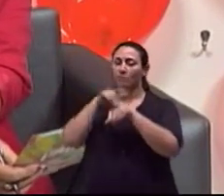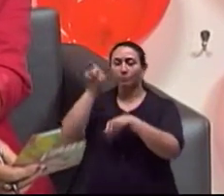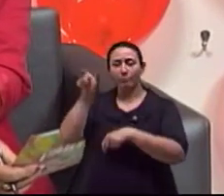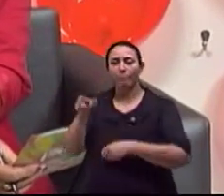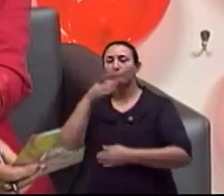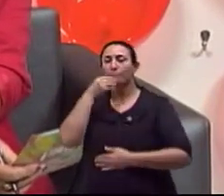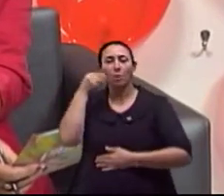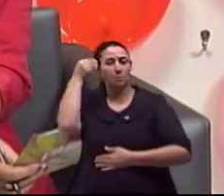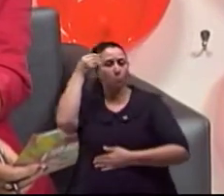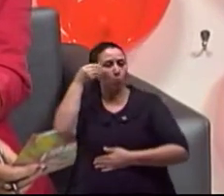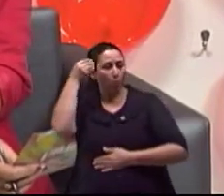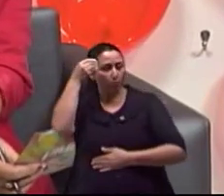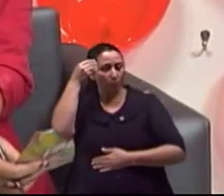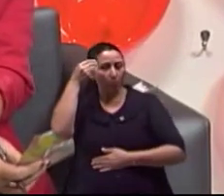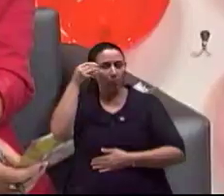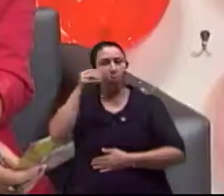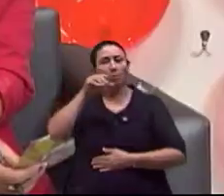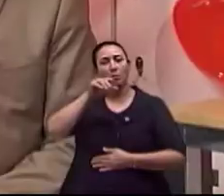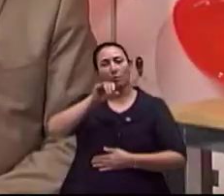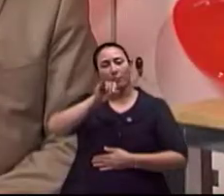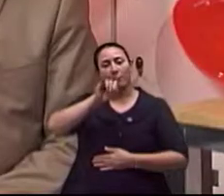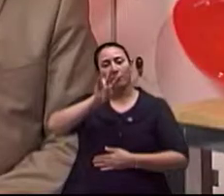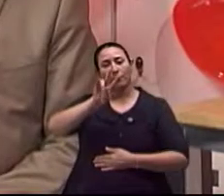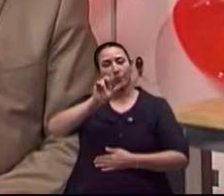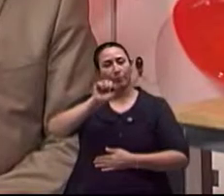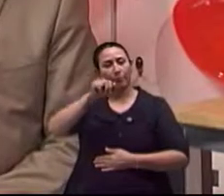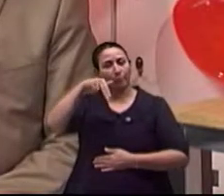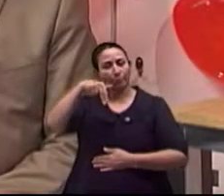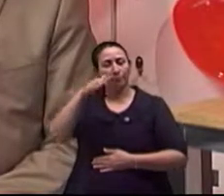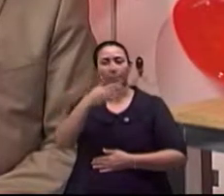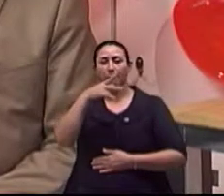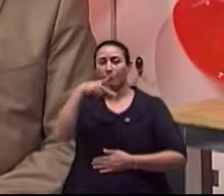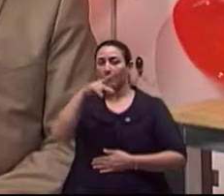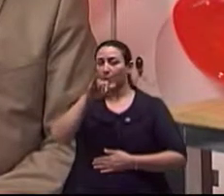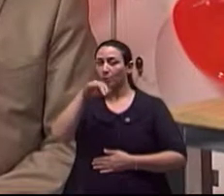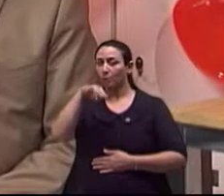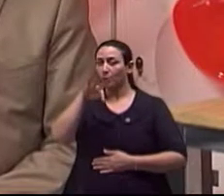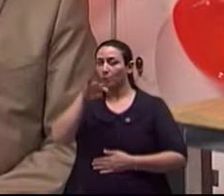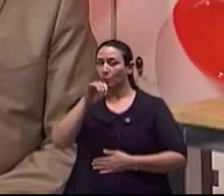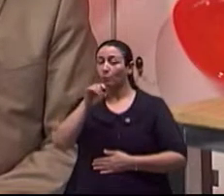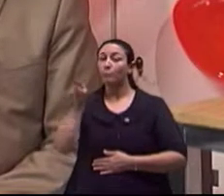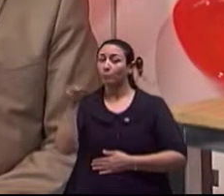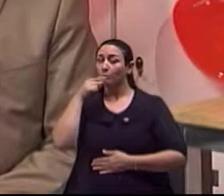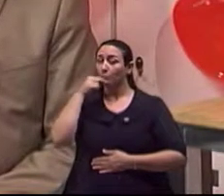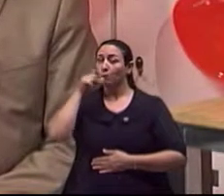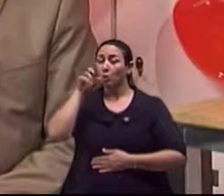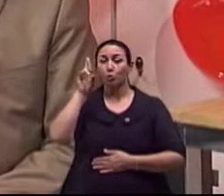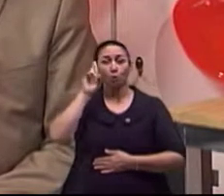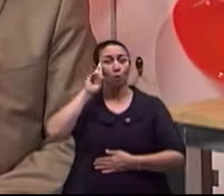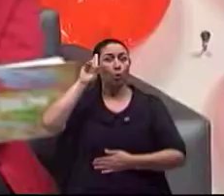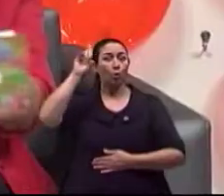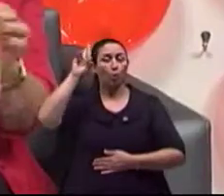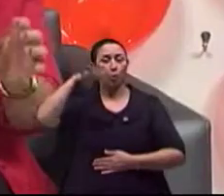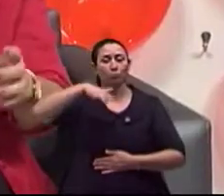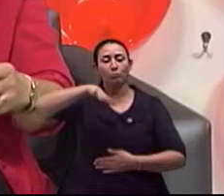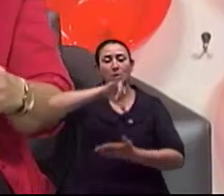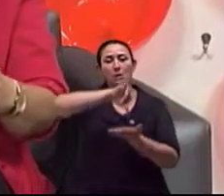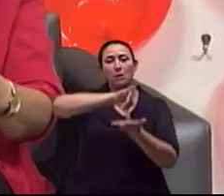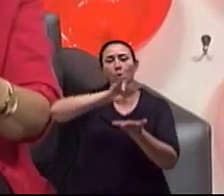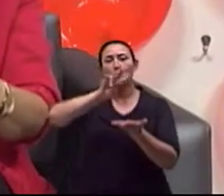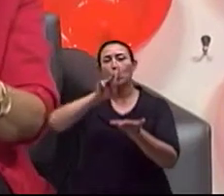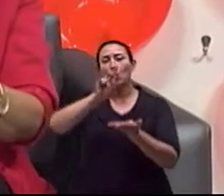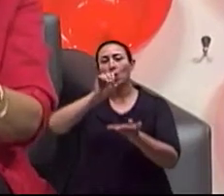psicólogo e terapeuta holístico Ivan pinto também diretor do centro holístico idera o Zé